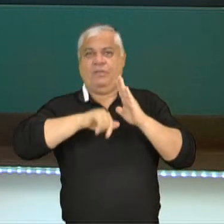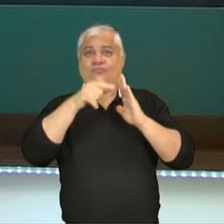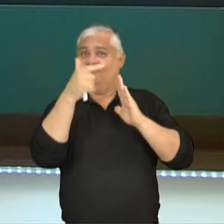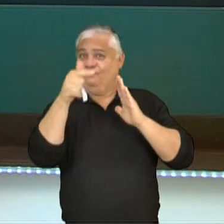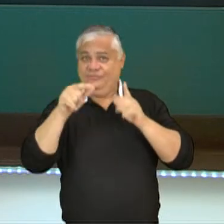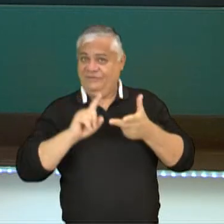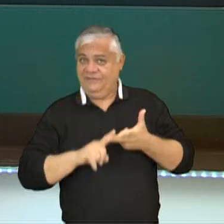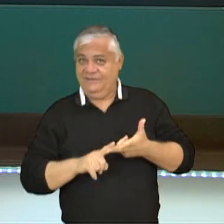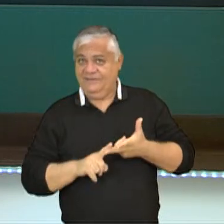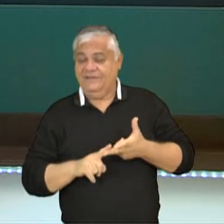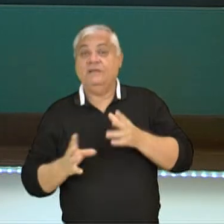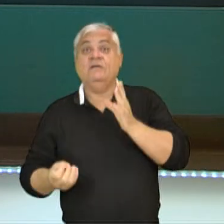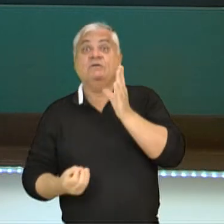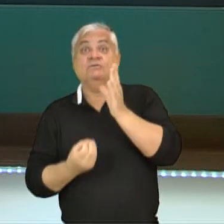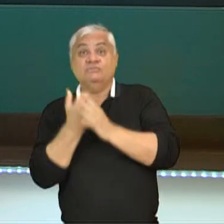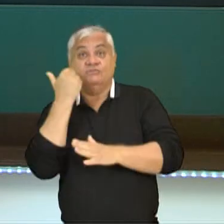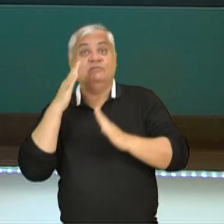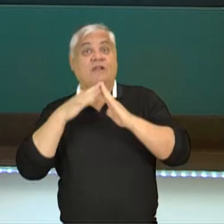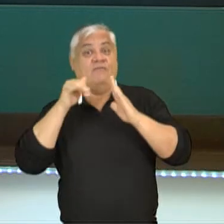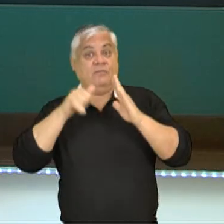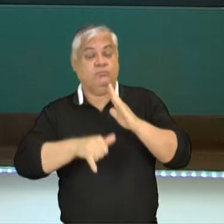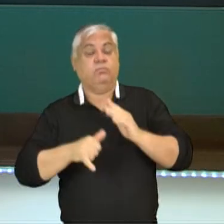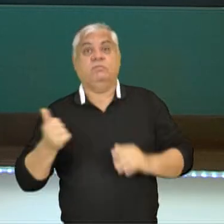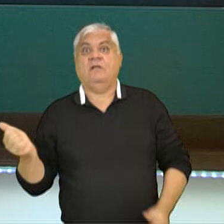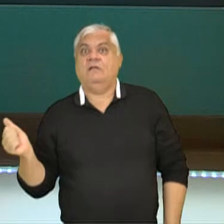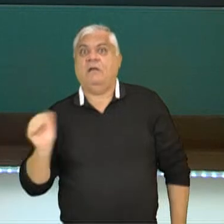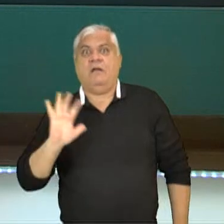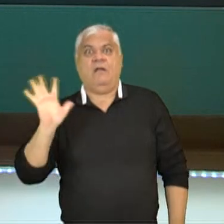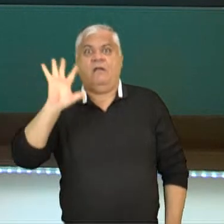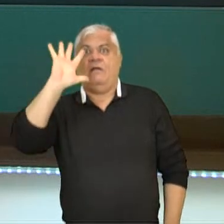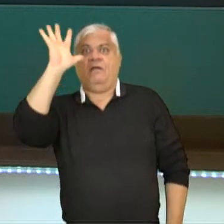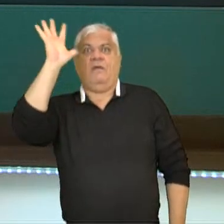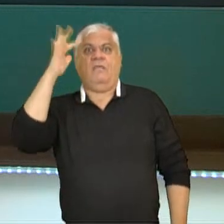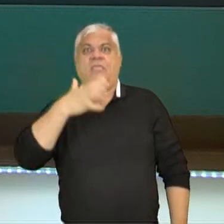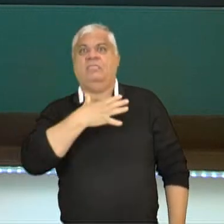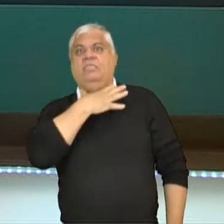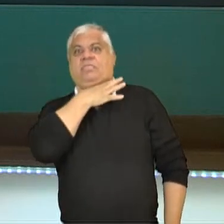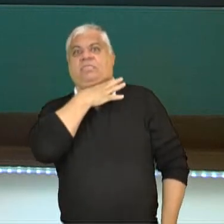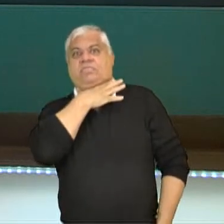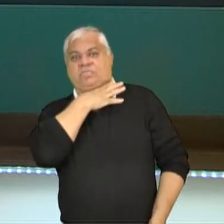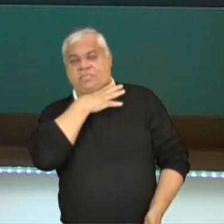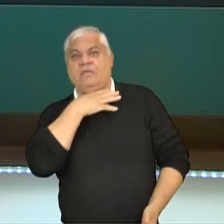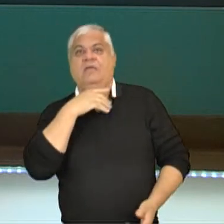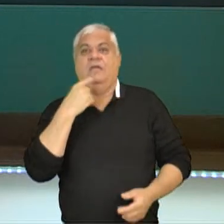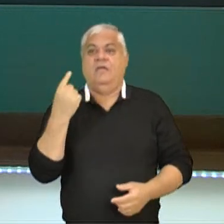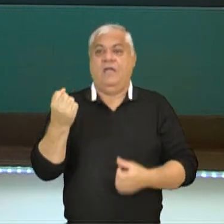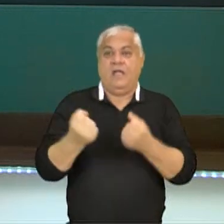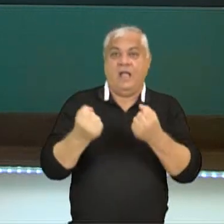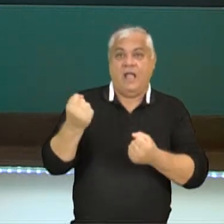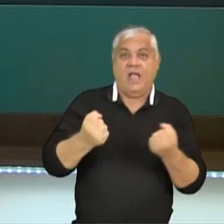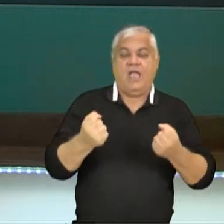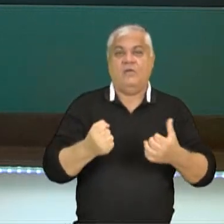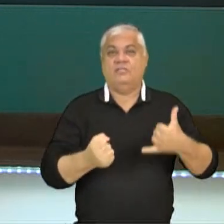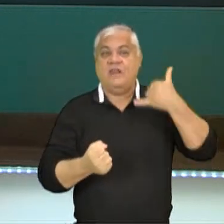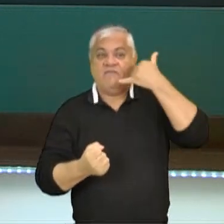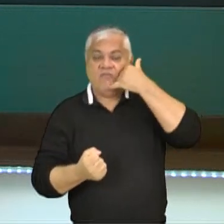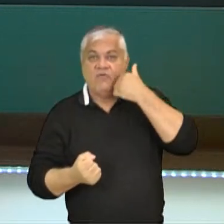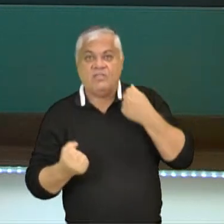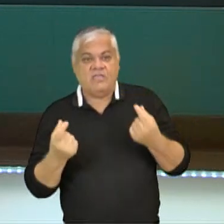Quando surgiu o telefone residencial era um aparelho muito caro, ou a pessoa tinha um telefone ou ela tinha um carro, né? Os valores